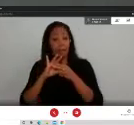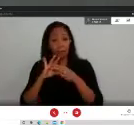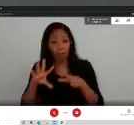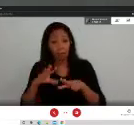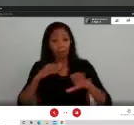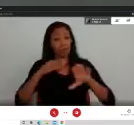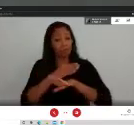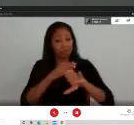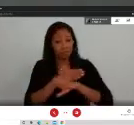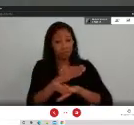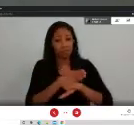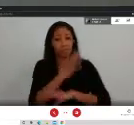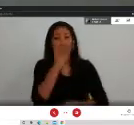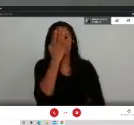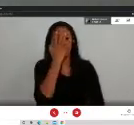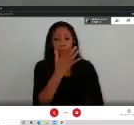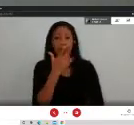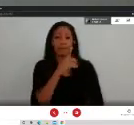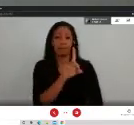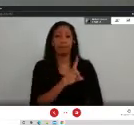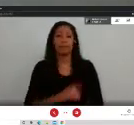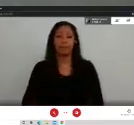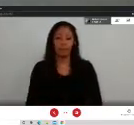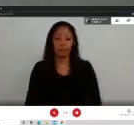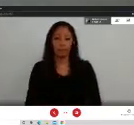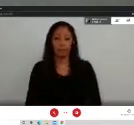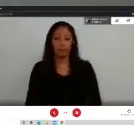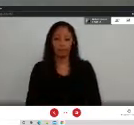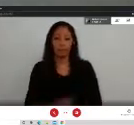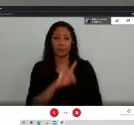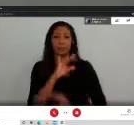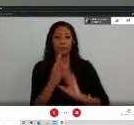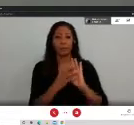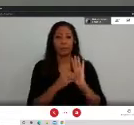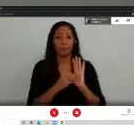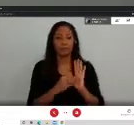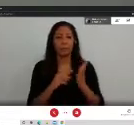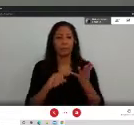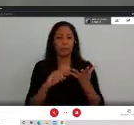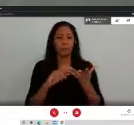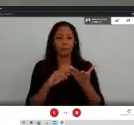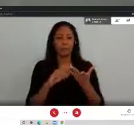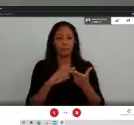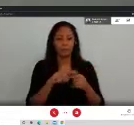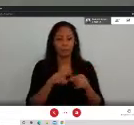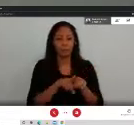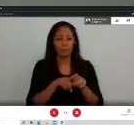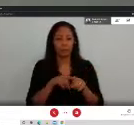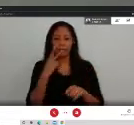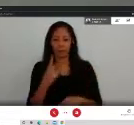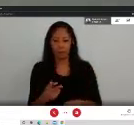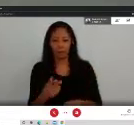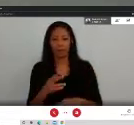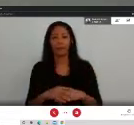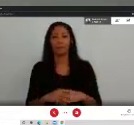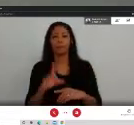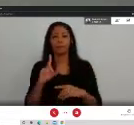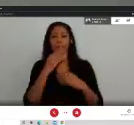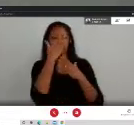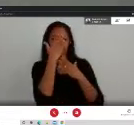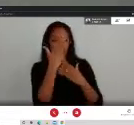pessoas. Eu botei aqui também alguns pontos. Quero também aqui, já se tratando de saúde, agradecer ao prefeito